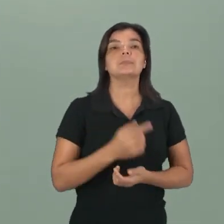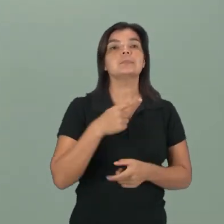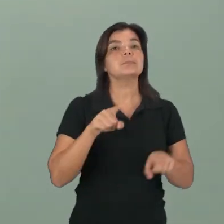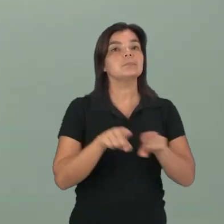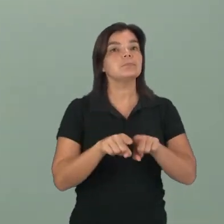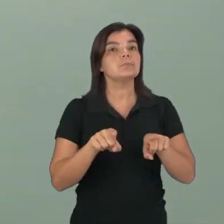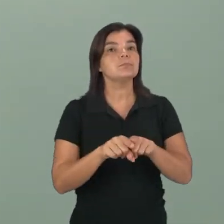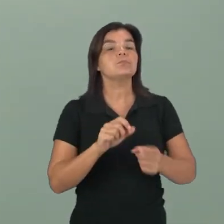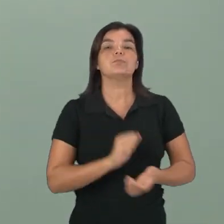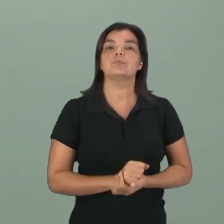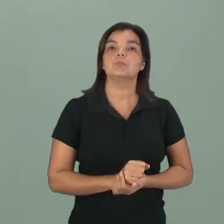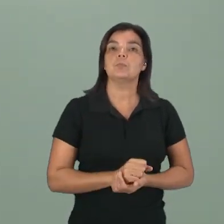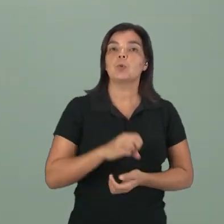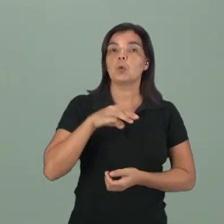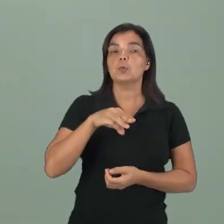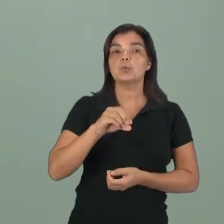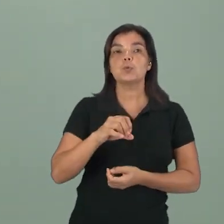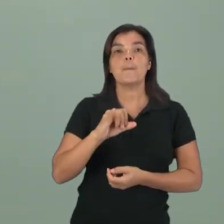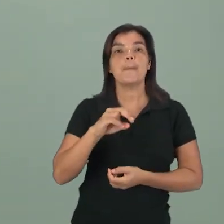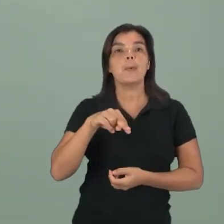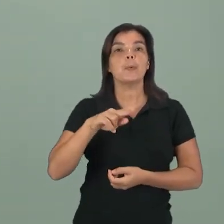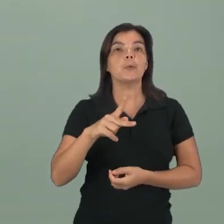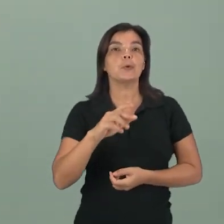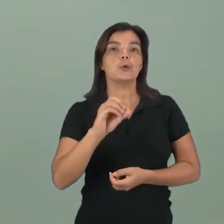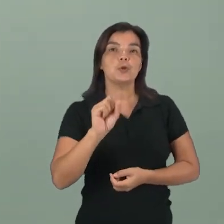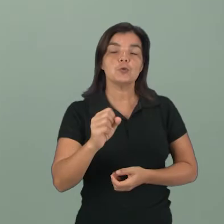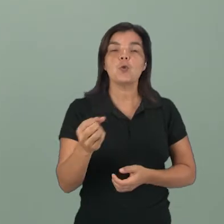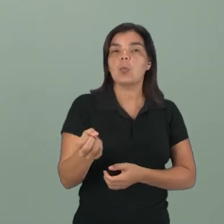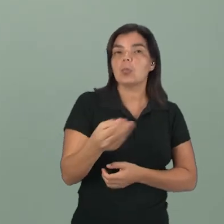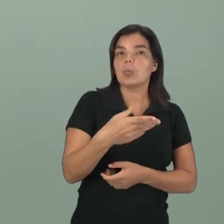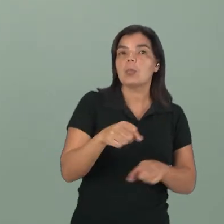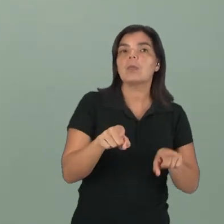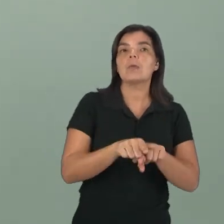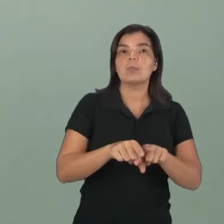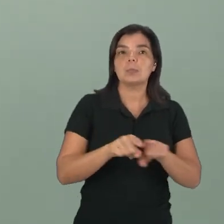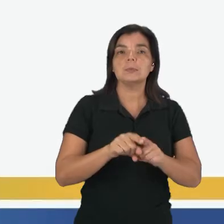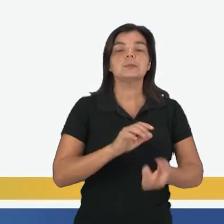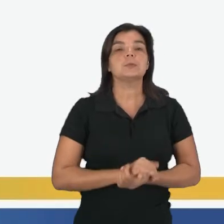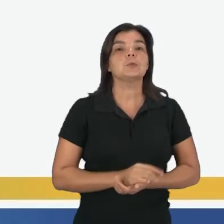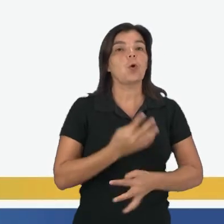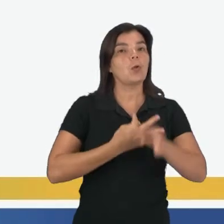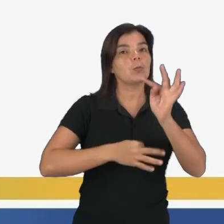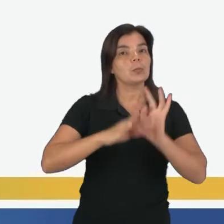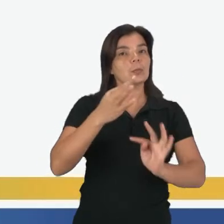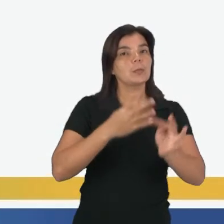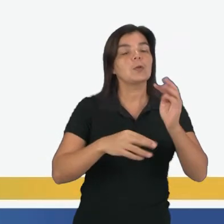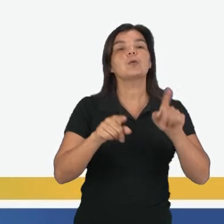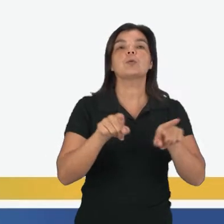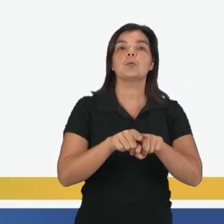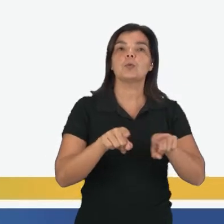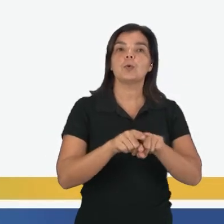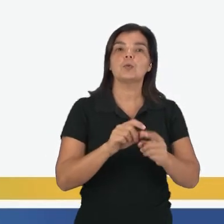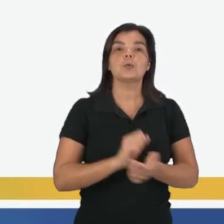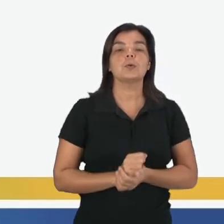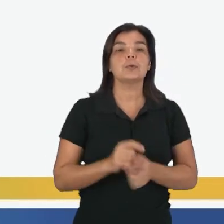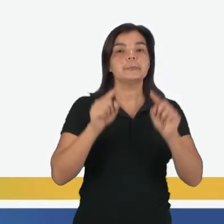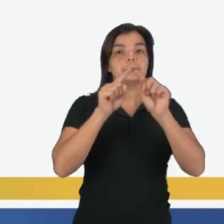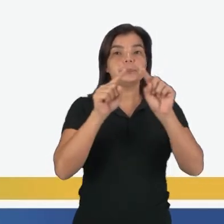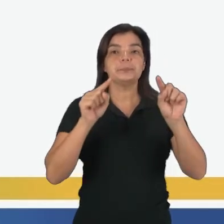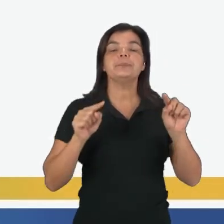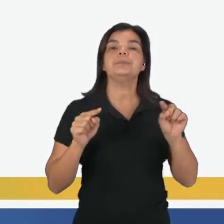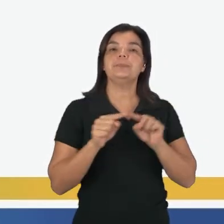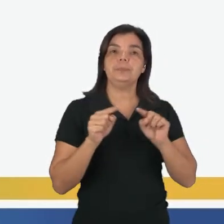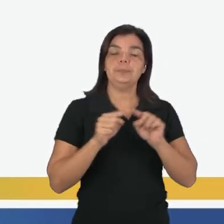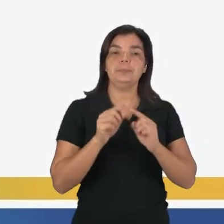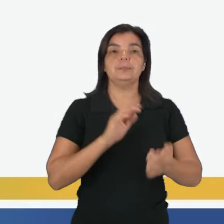tem também os moinhos mais modernos, mais sofisticados, com muita tecnologia. E aí tem no quadro abaixo, você